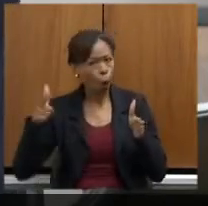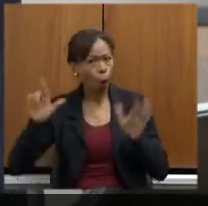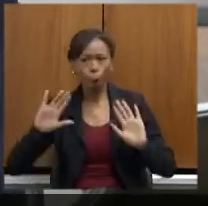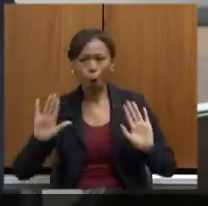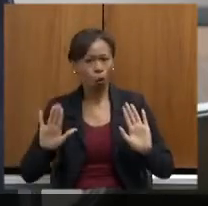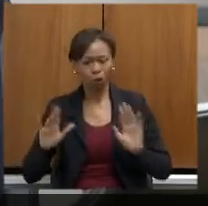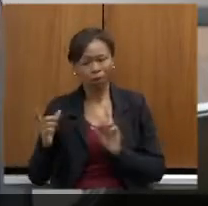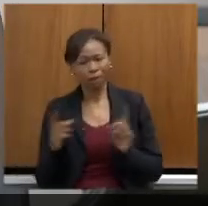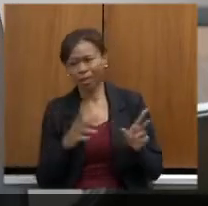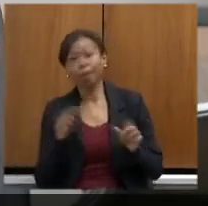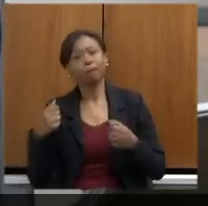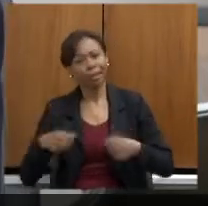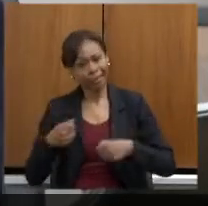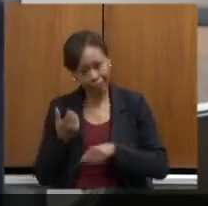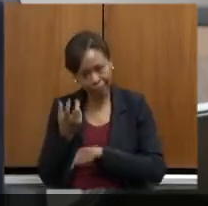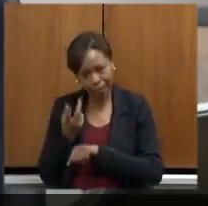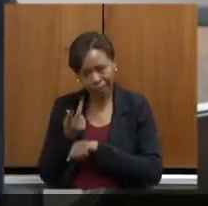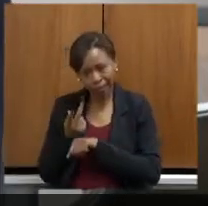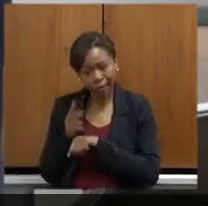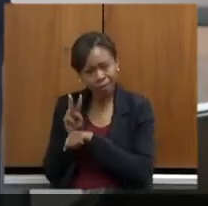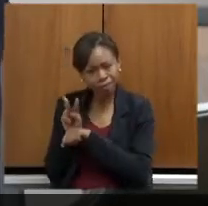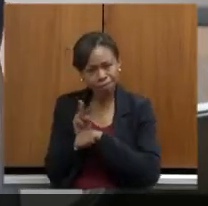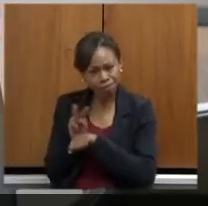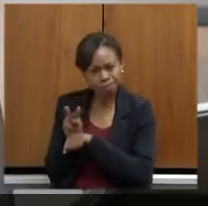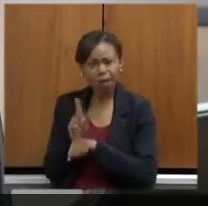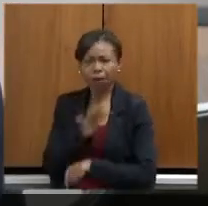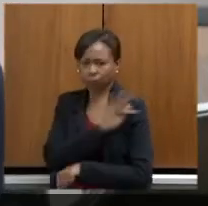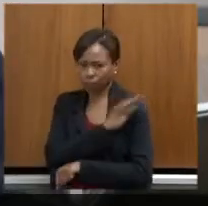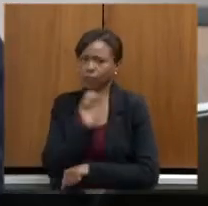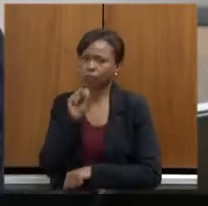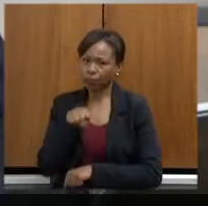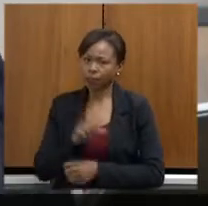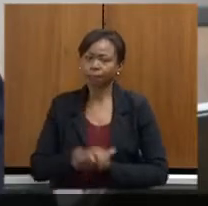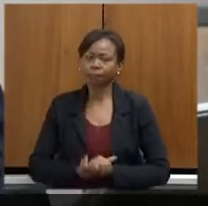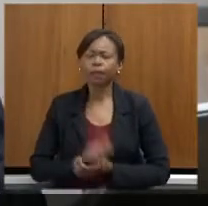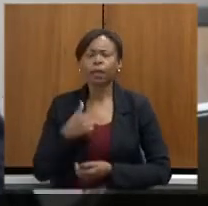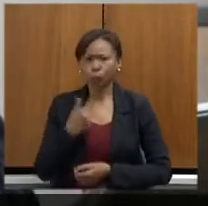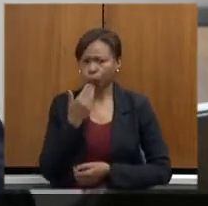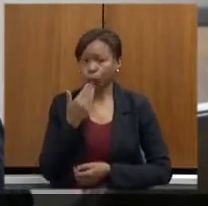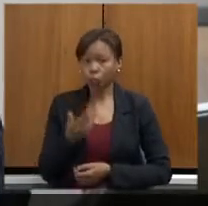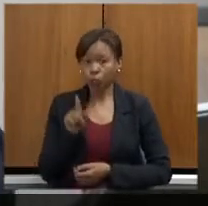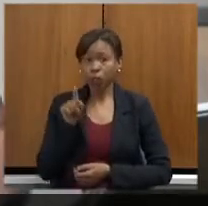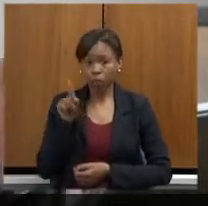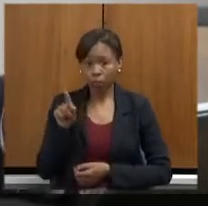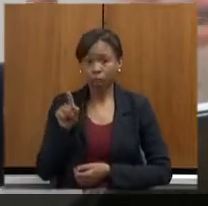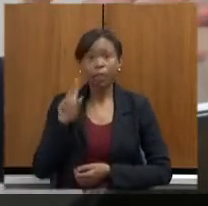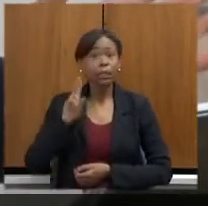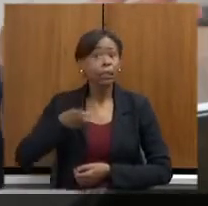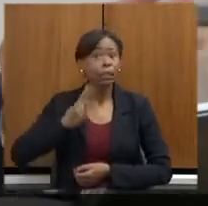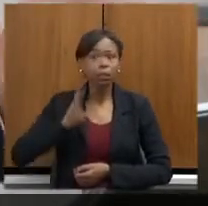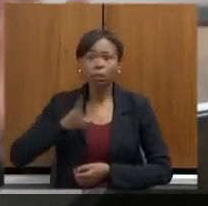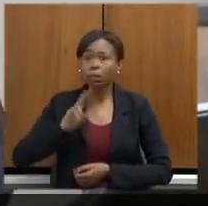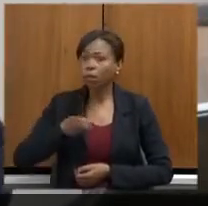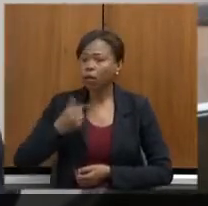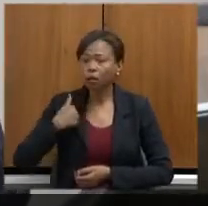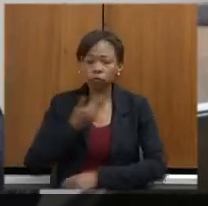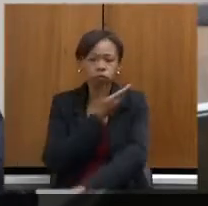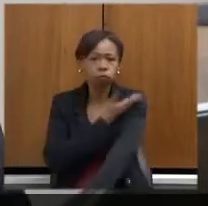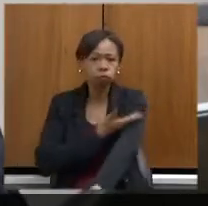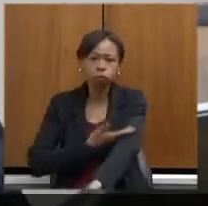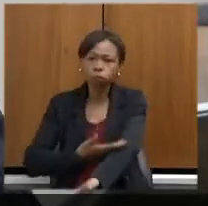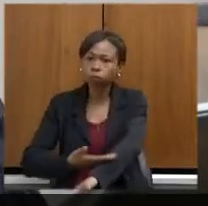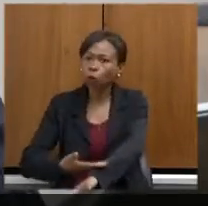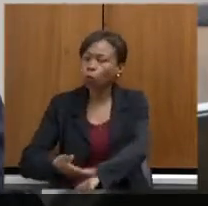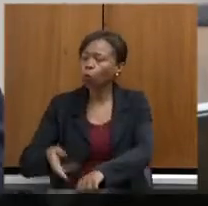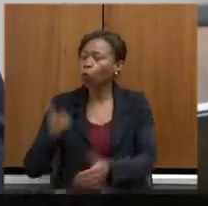é realmente fiscalizado agora uma coisa que eu pedi lá e eu sempre procedido essa forma Roberto Andrade